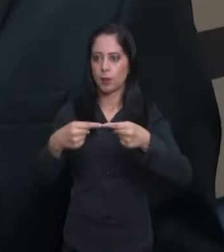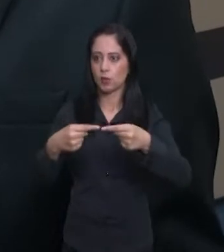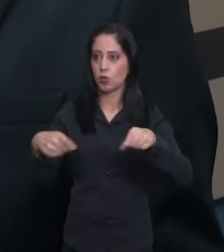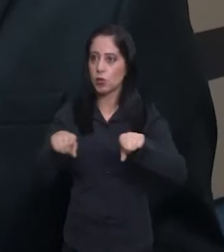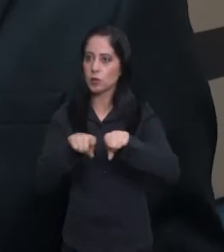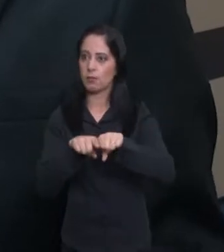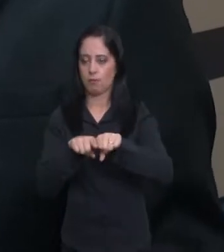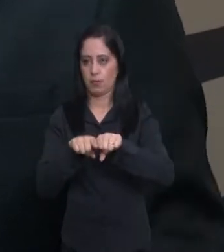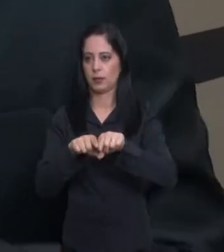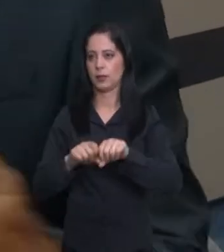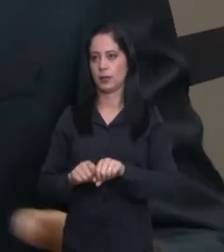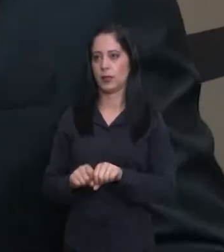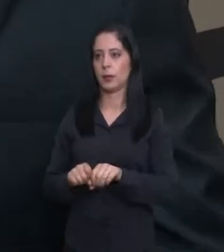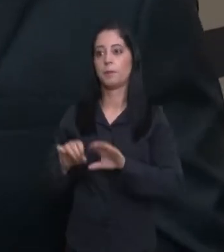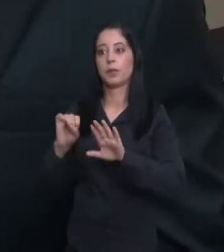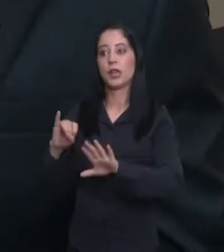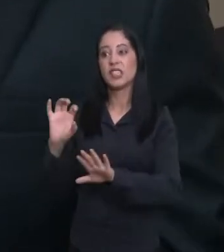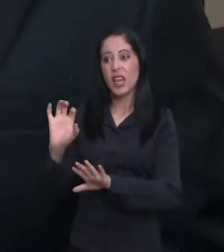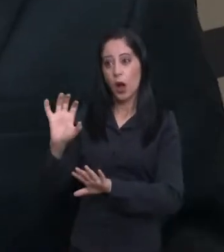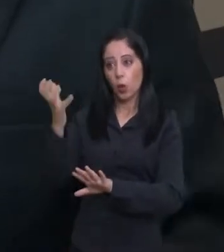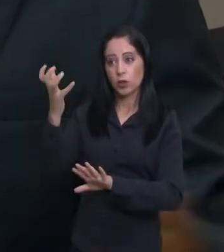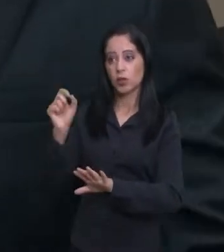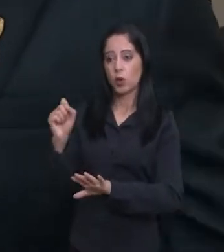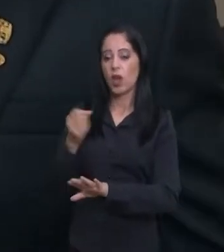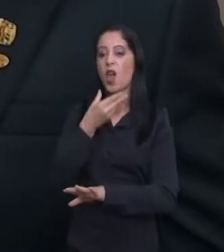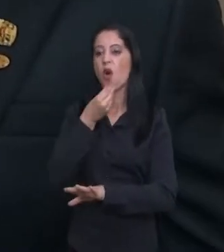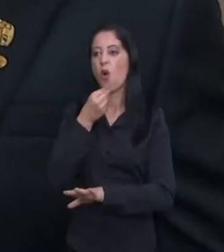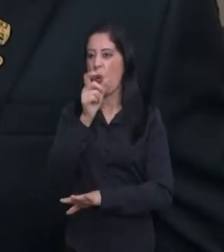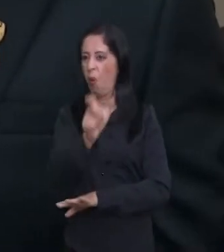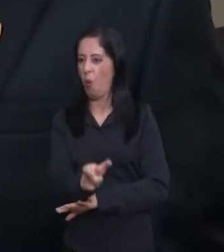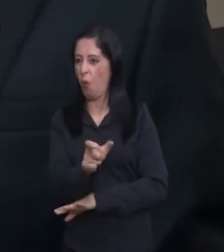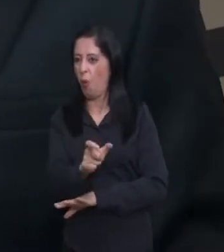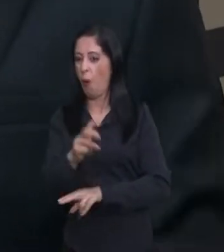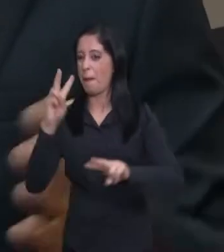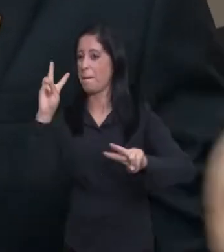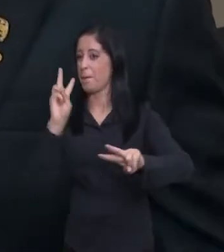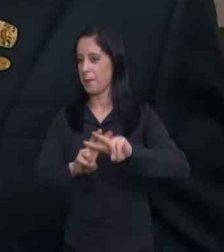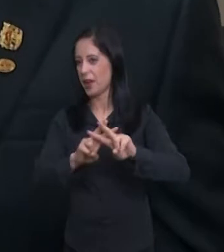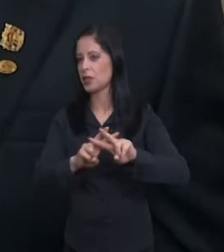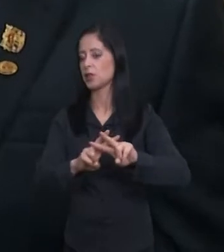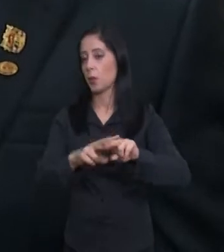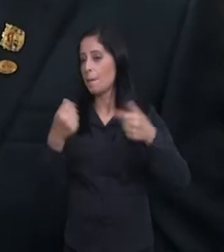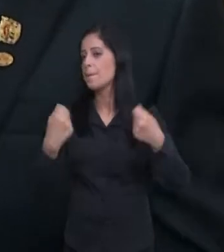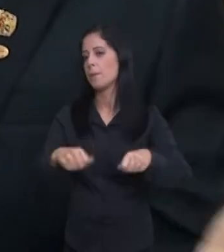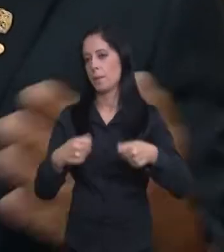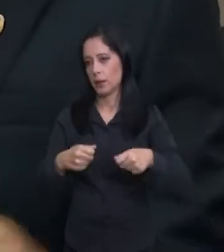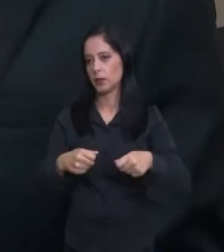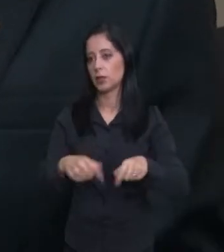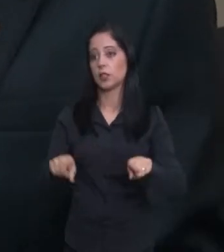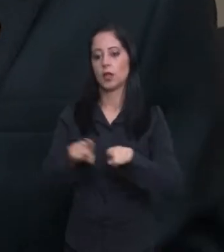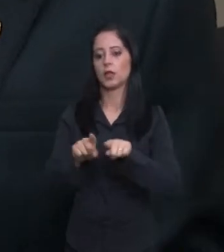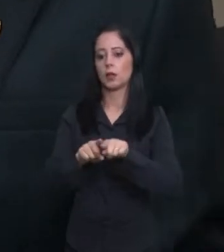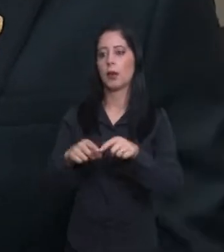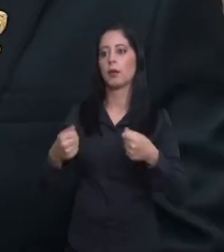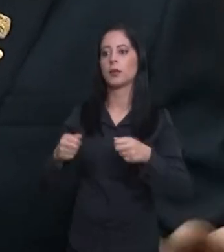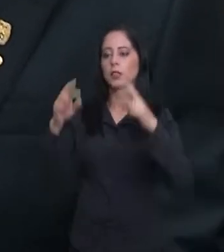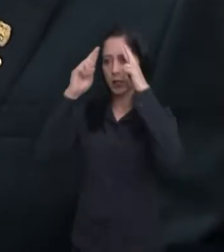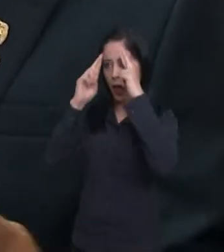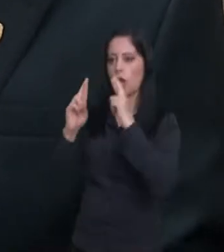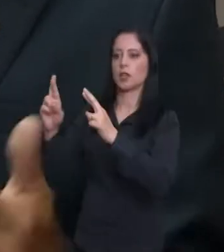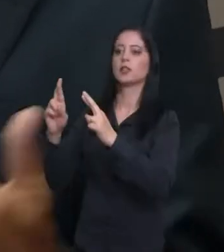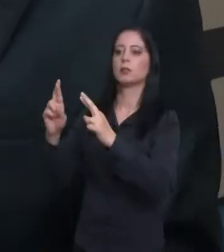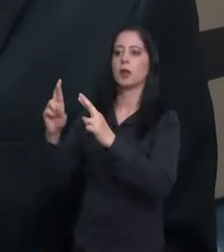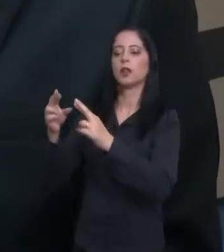agredida novamente e que o agressor ou seja preso né pela polícia militar e que principalmente